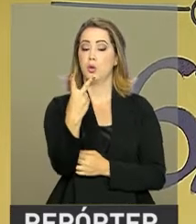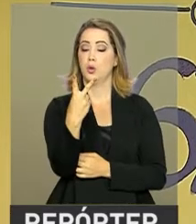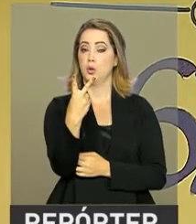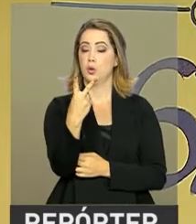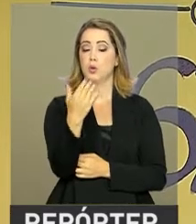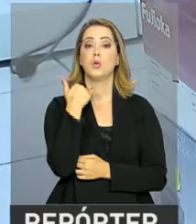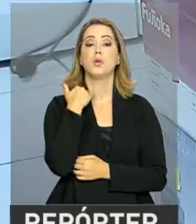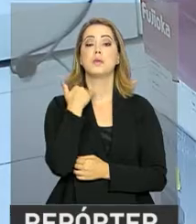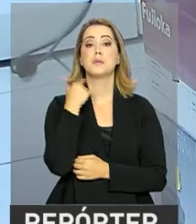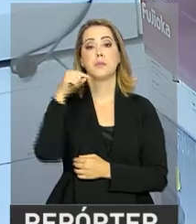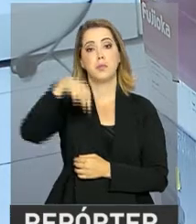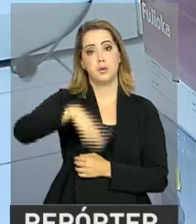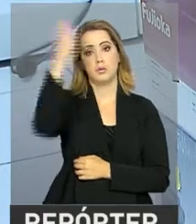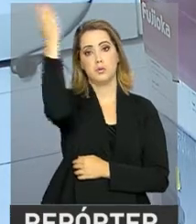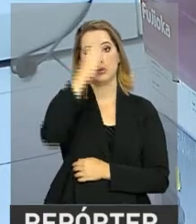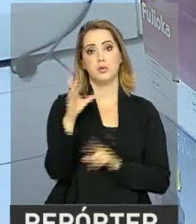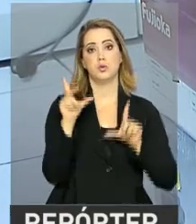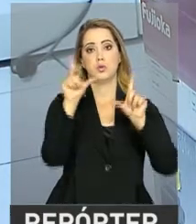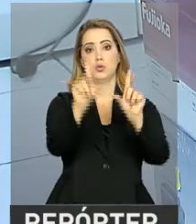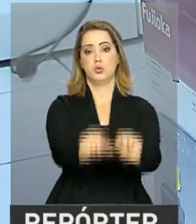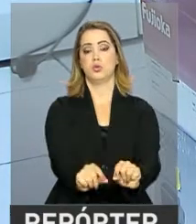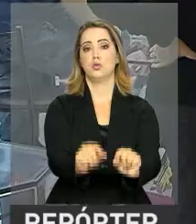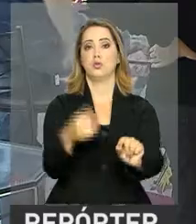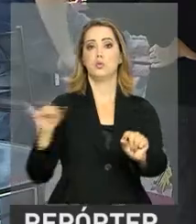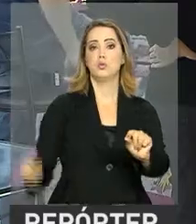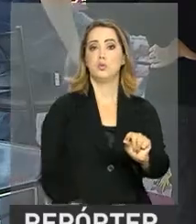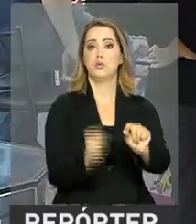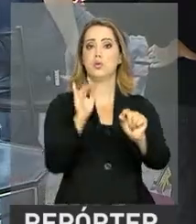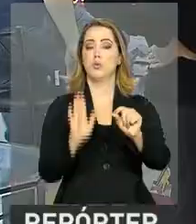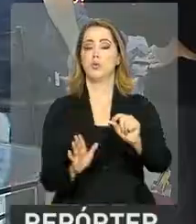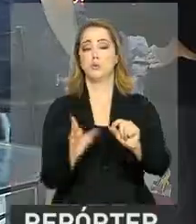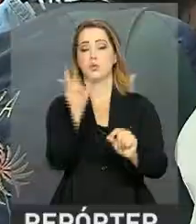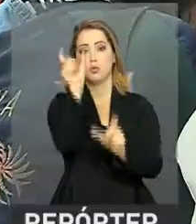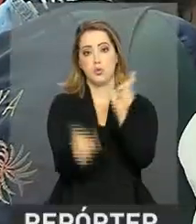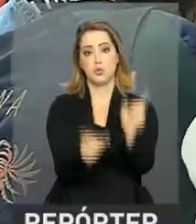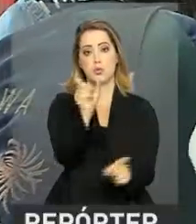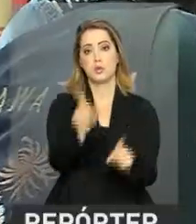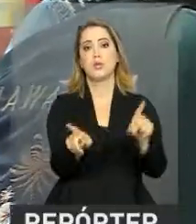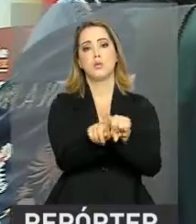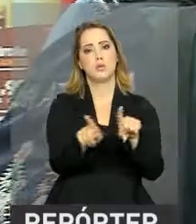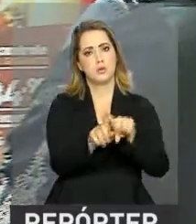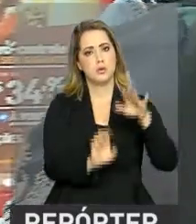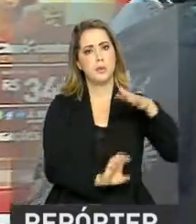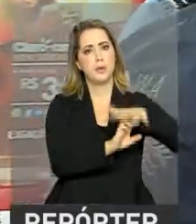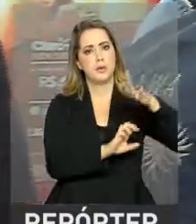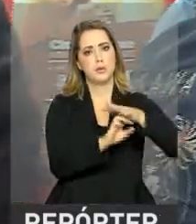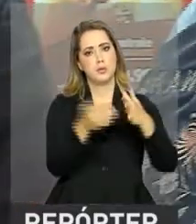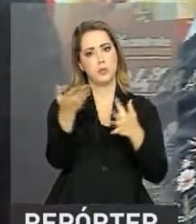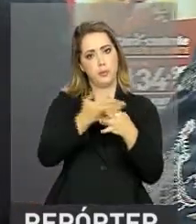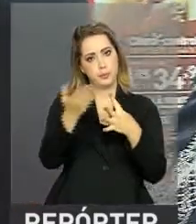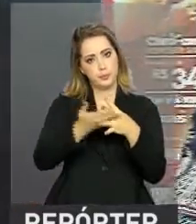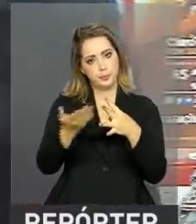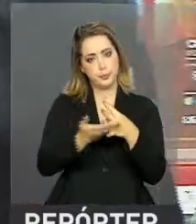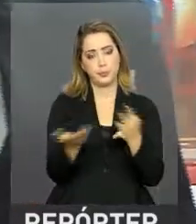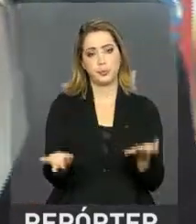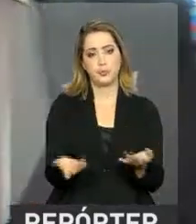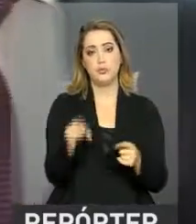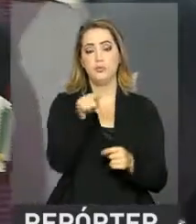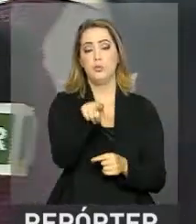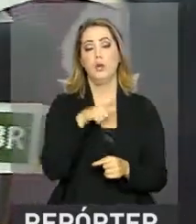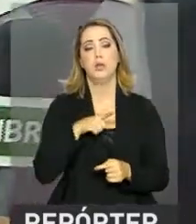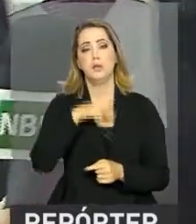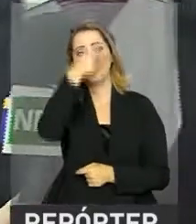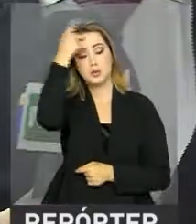reduzir taxas cobradas de consumidores, pessoas físicas e jurídicas. As pessoas também vão sentir no bolso a redução